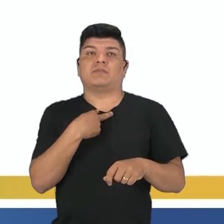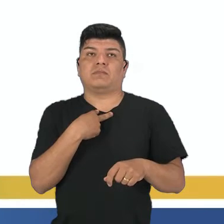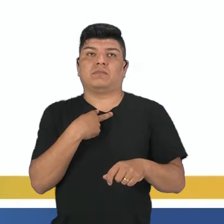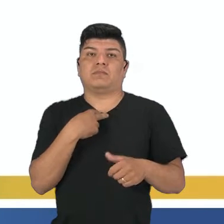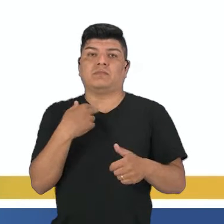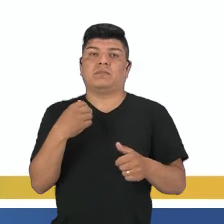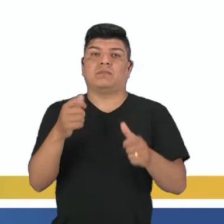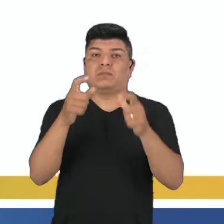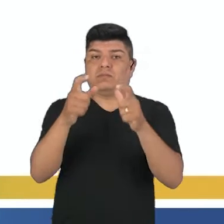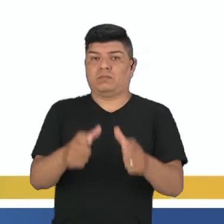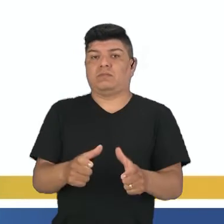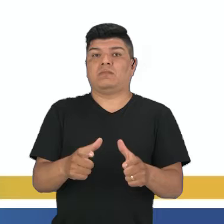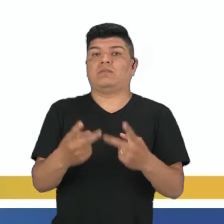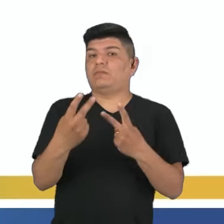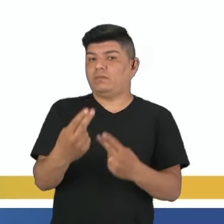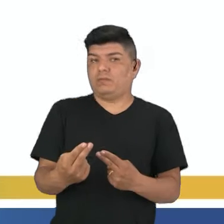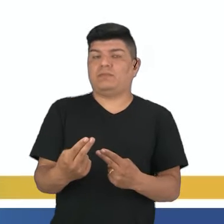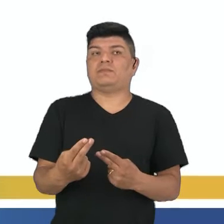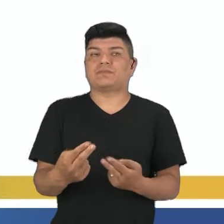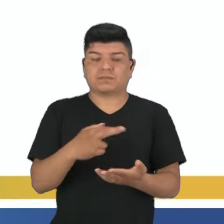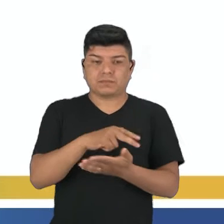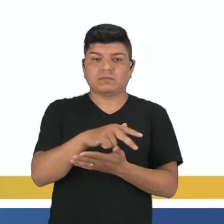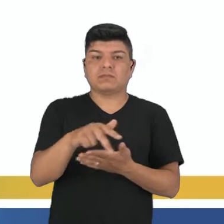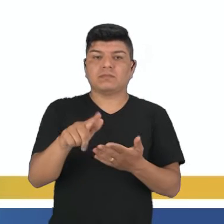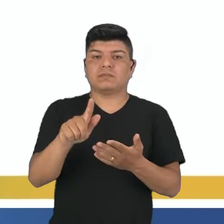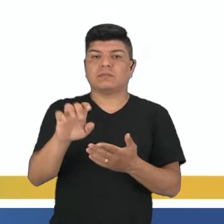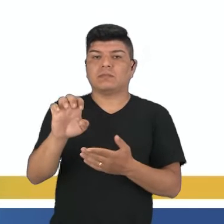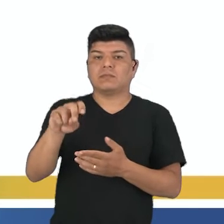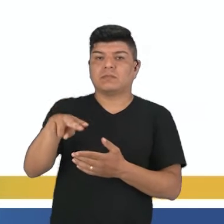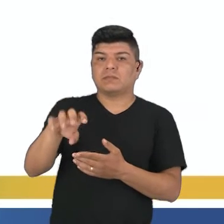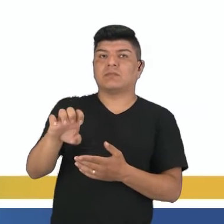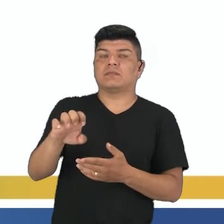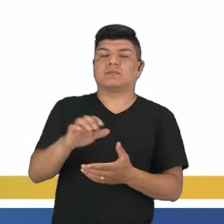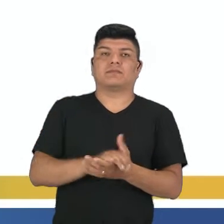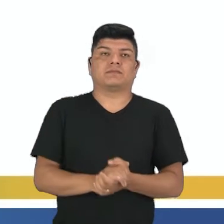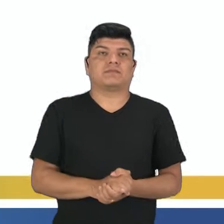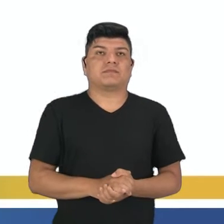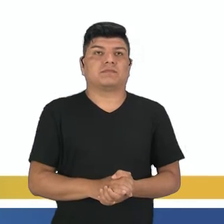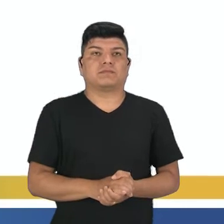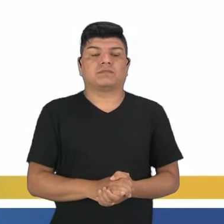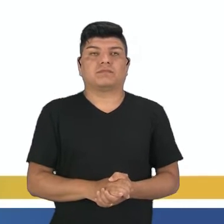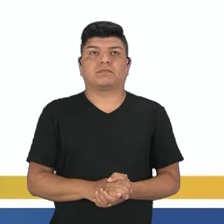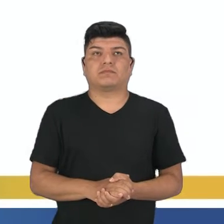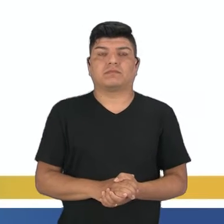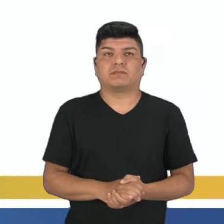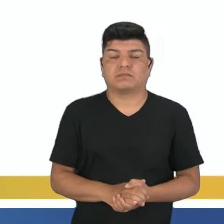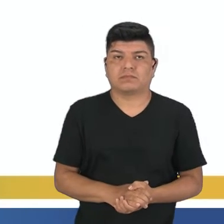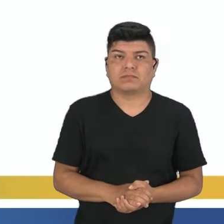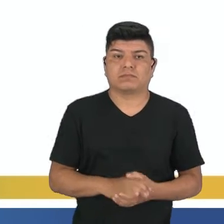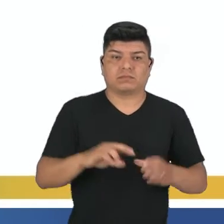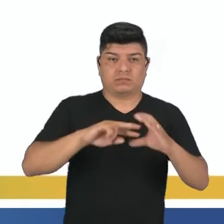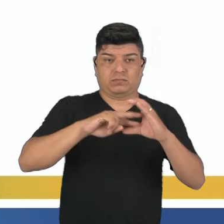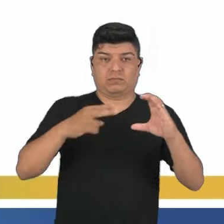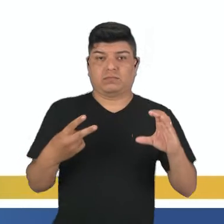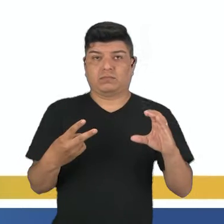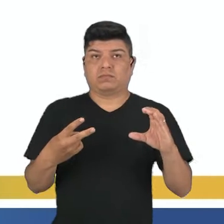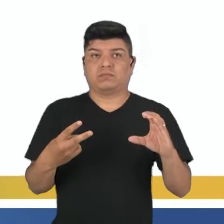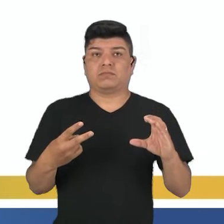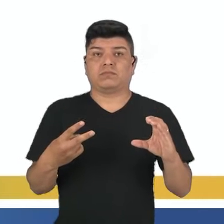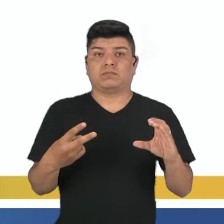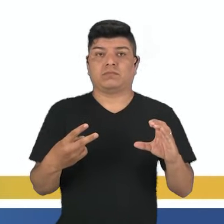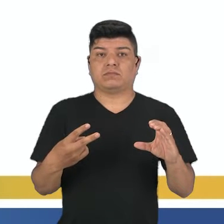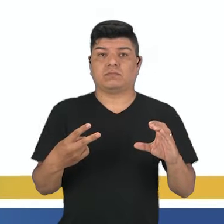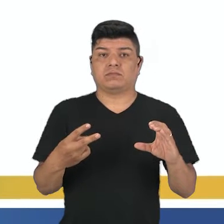o mesmo locus. Então, existem vários genes que ocupam o mesmo local. E esses cromossomos, quando a gente fala